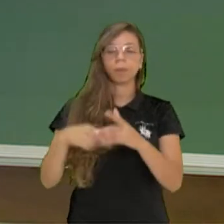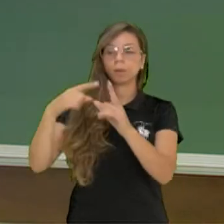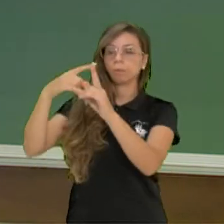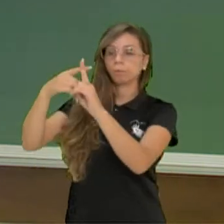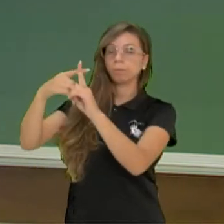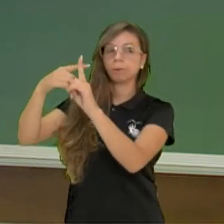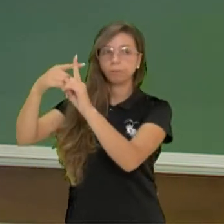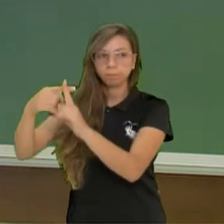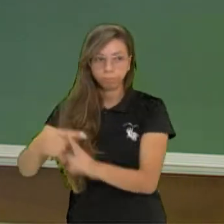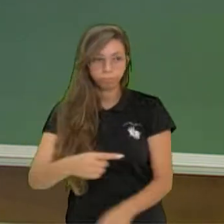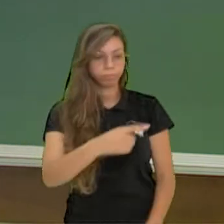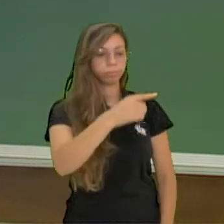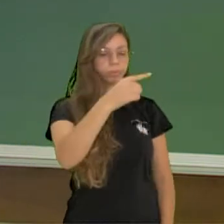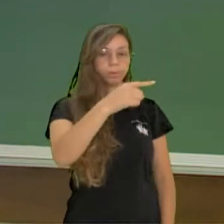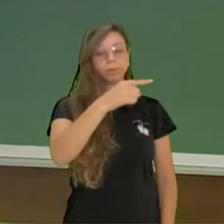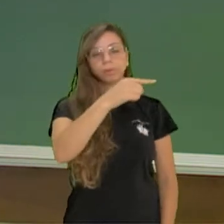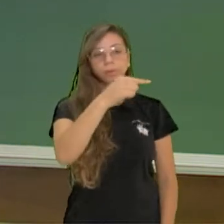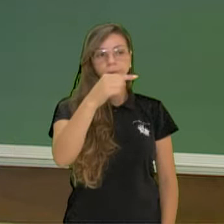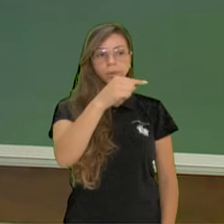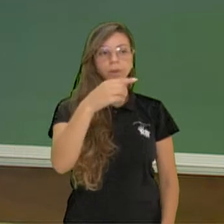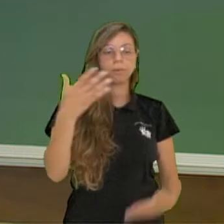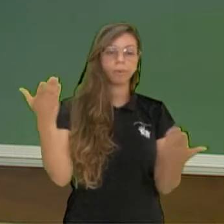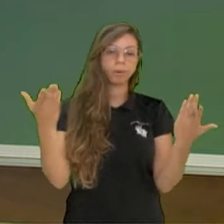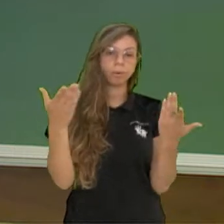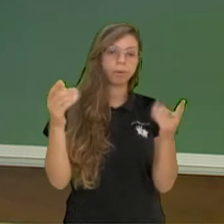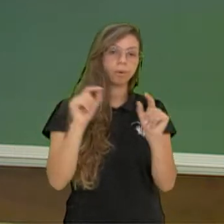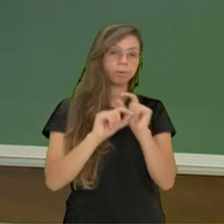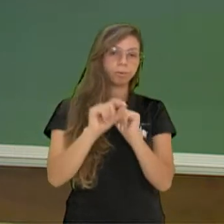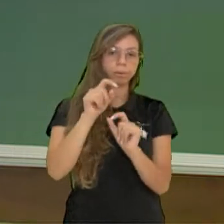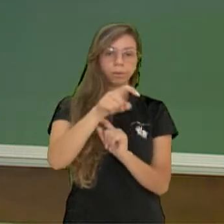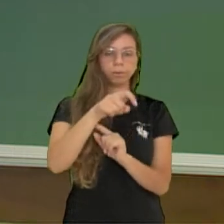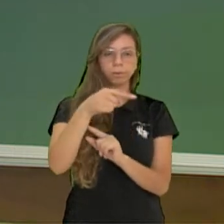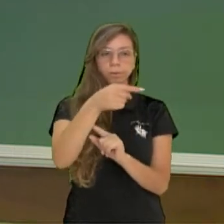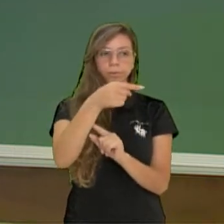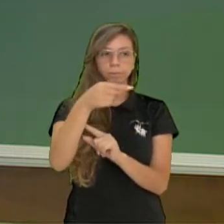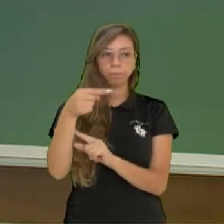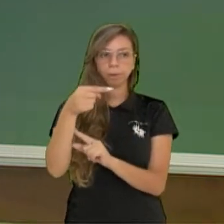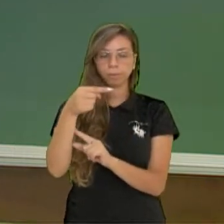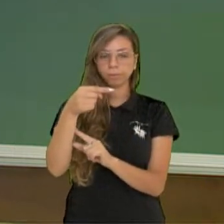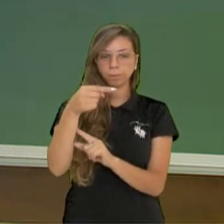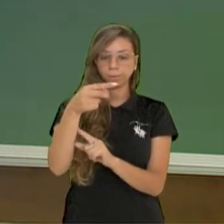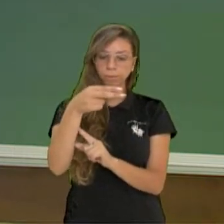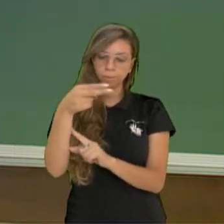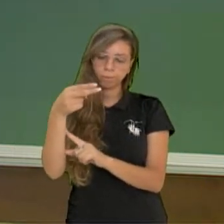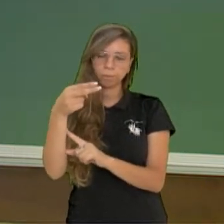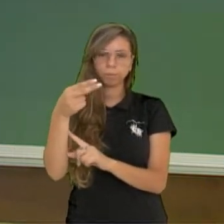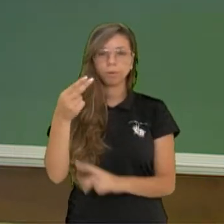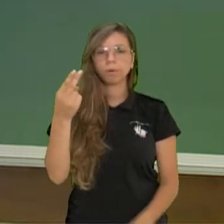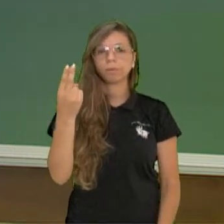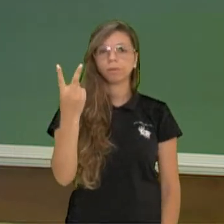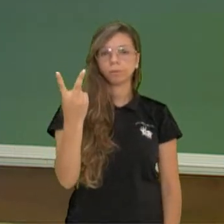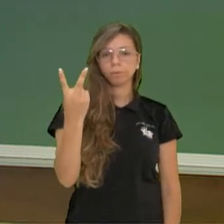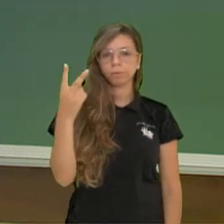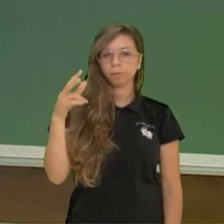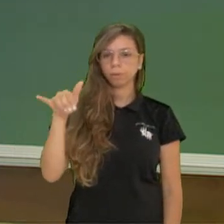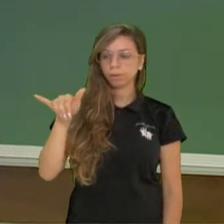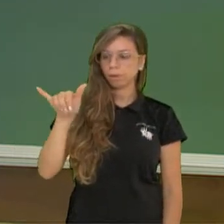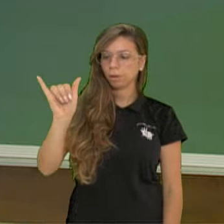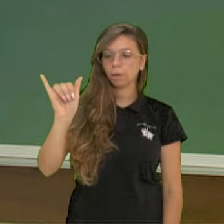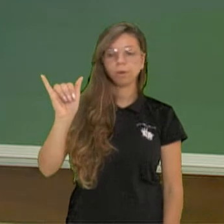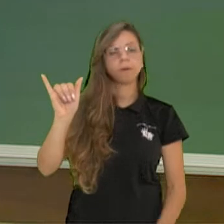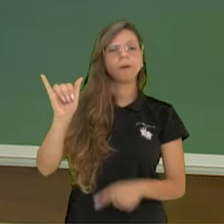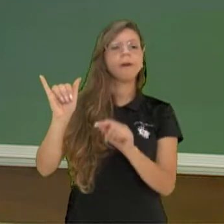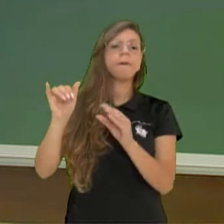E eu fico com x menos 1 igual a 2y. Veja que quase que o y está isolado. Falta apenas tirar esse